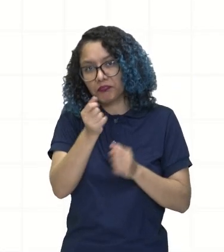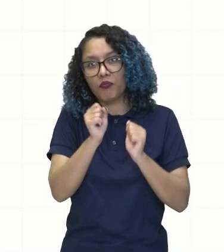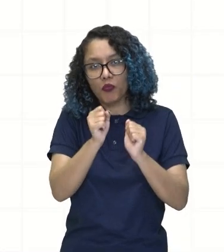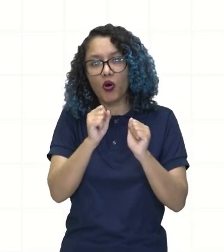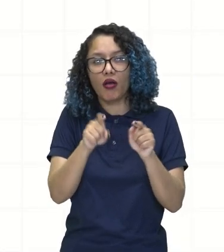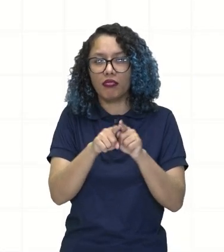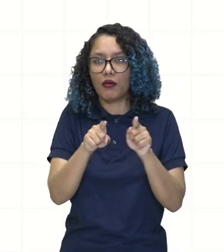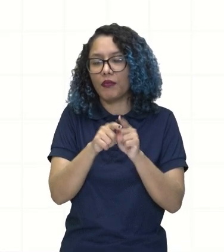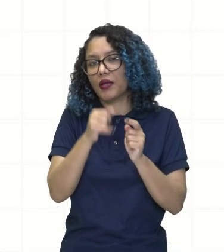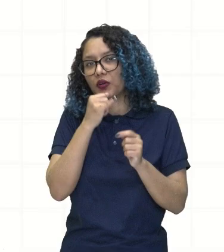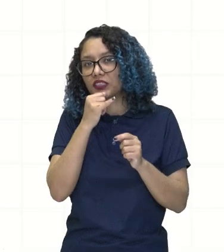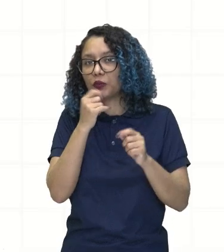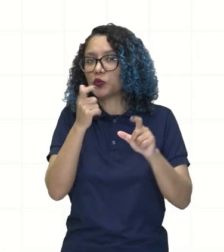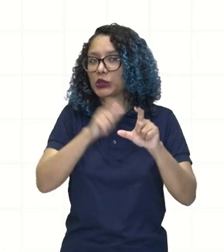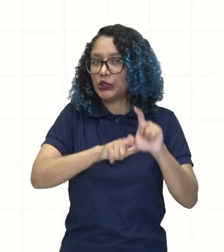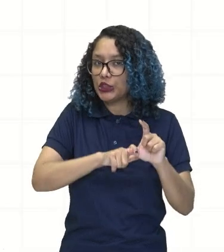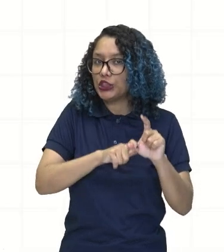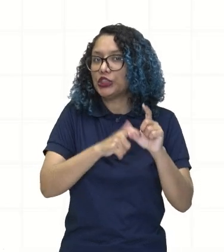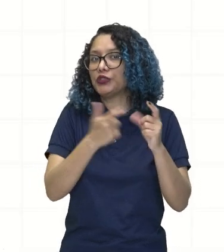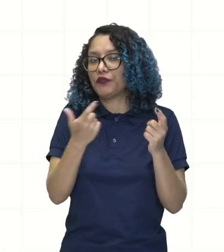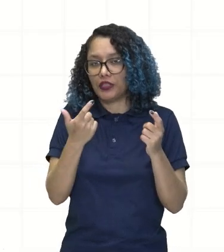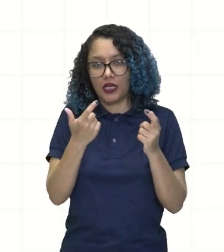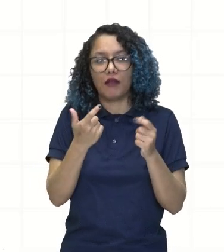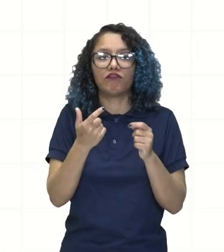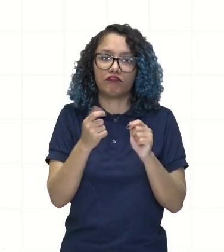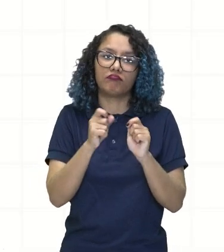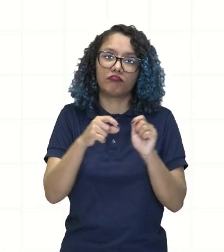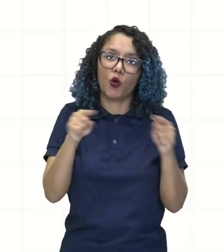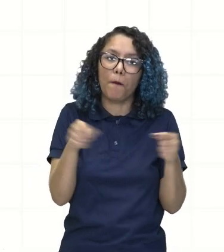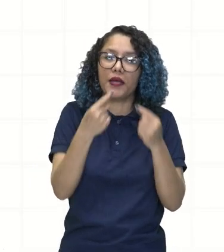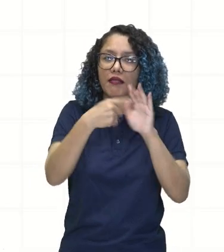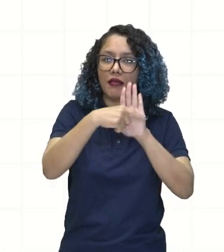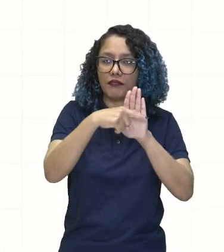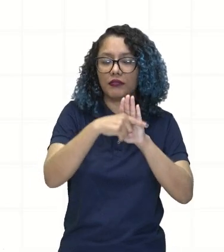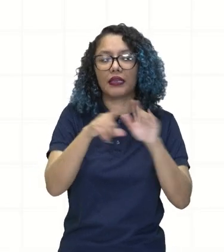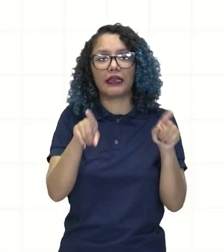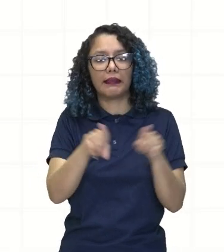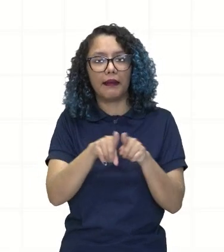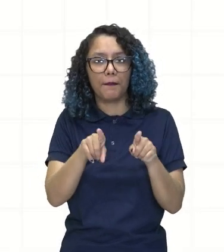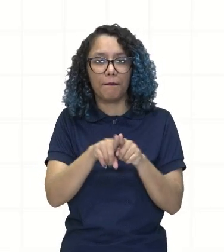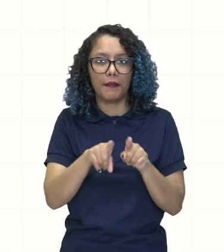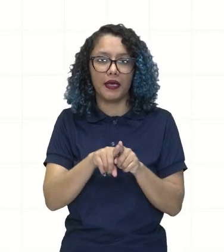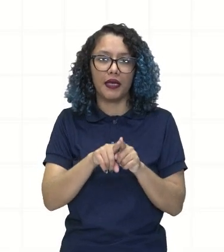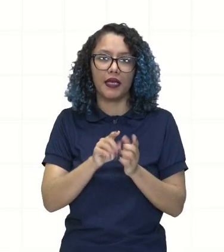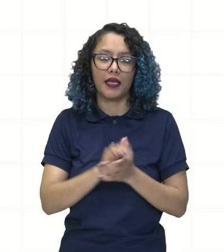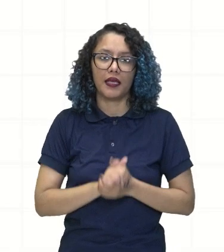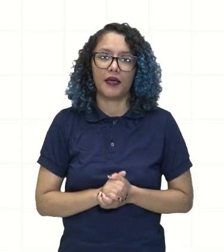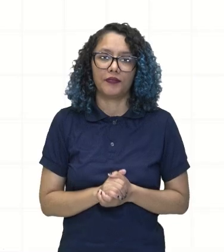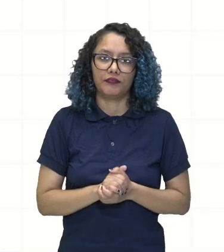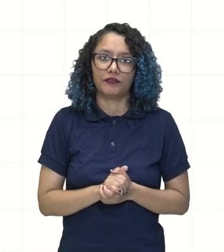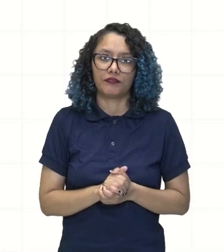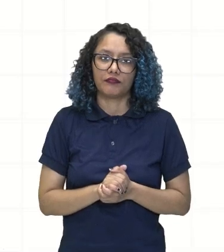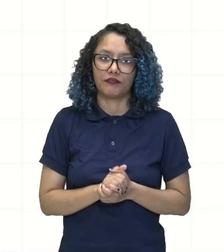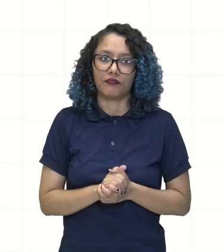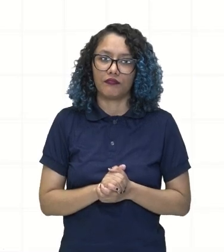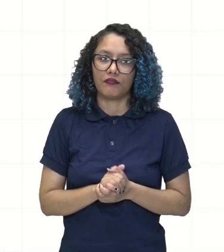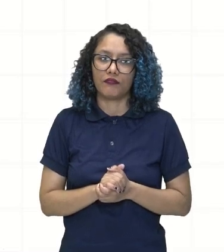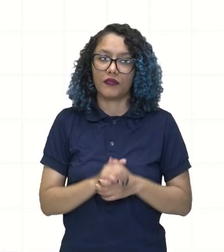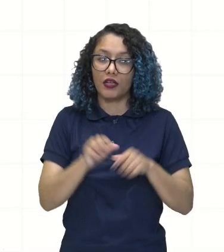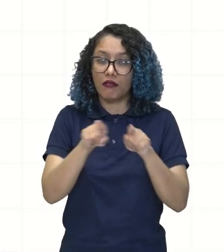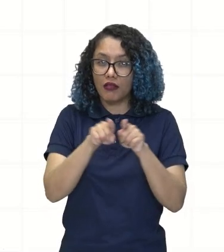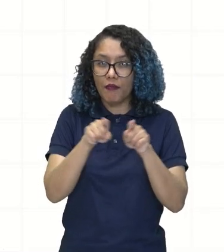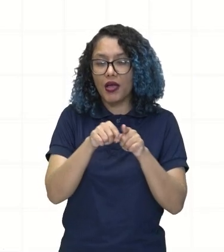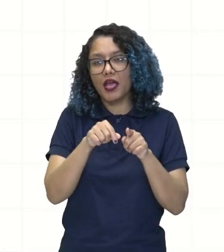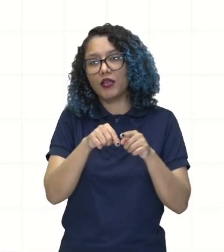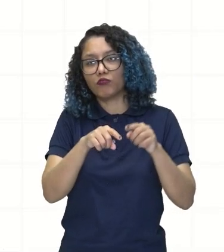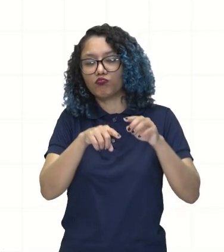um prejuízo, que também é negativa, vai mostrar ali uma medida ali abaixo de zero, né, abaixo do nível do